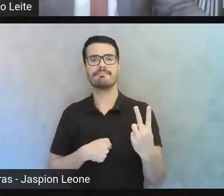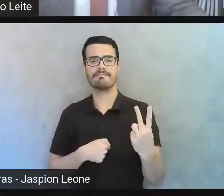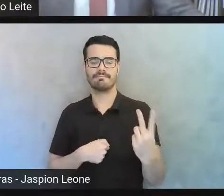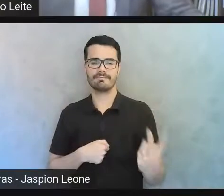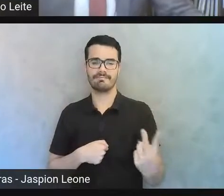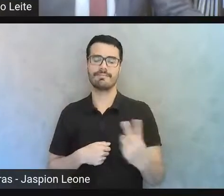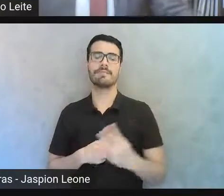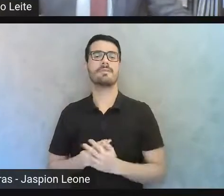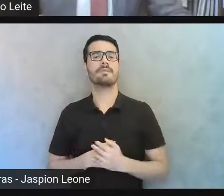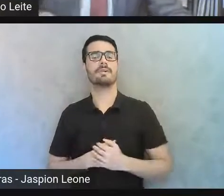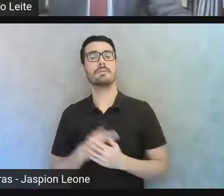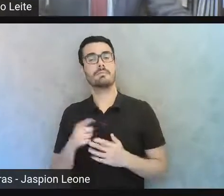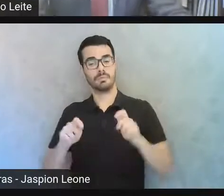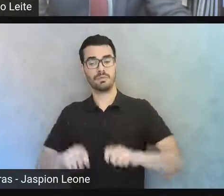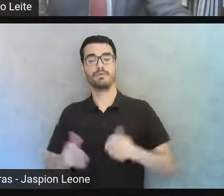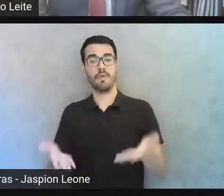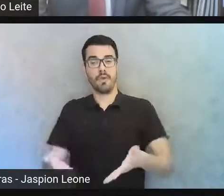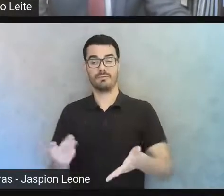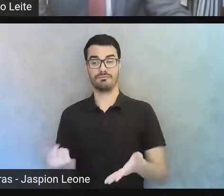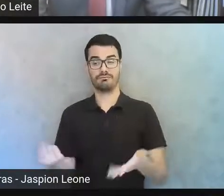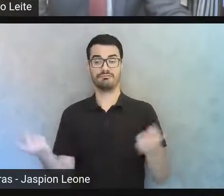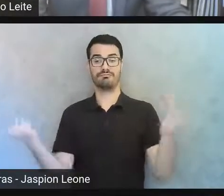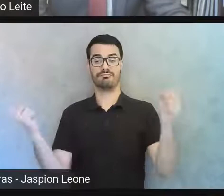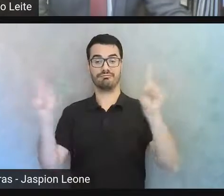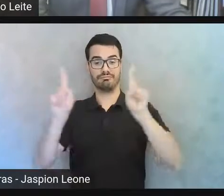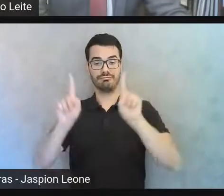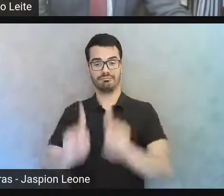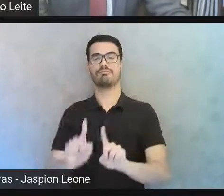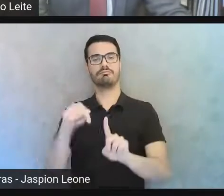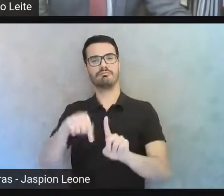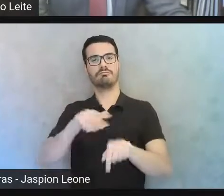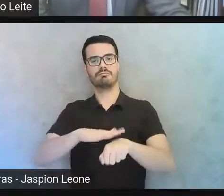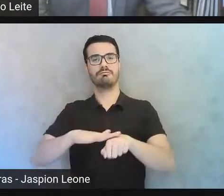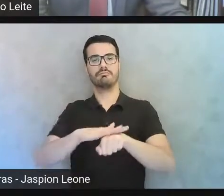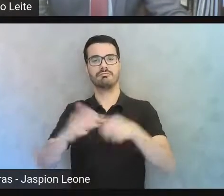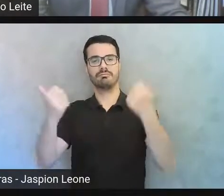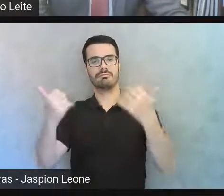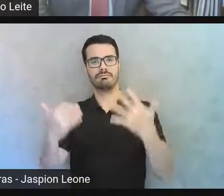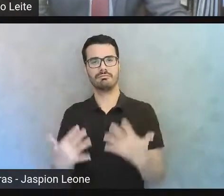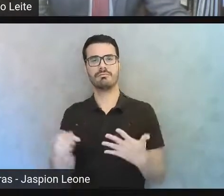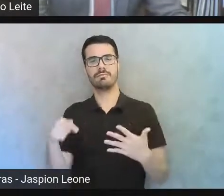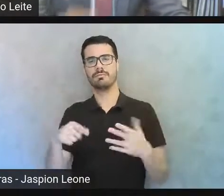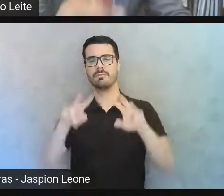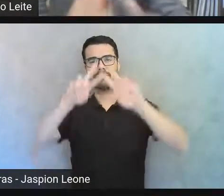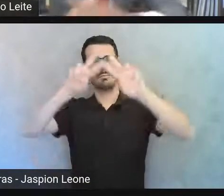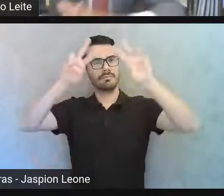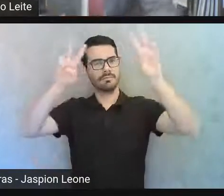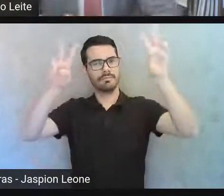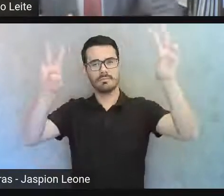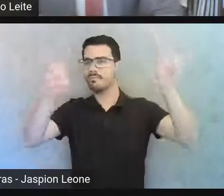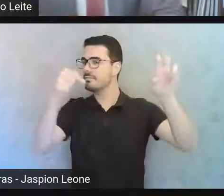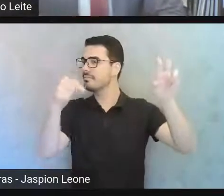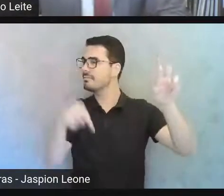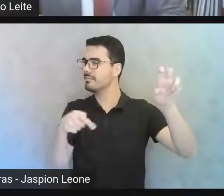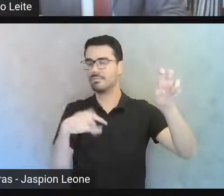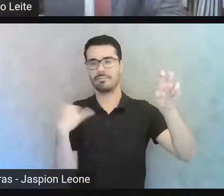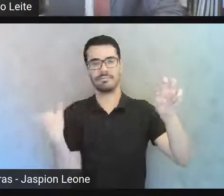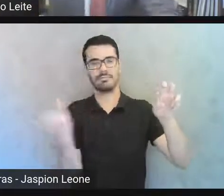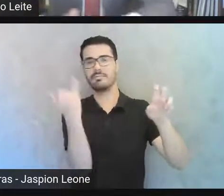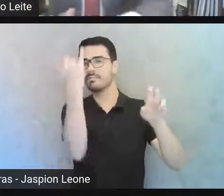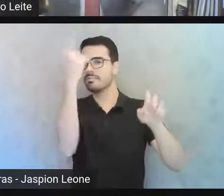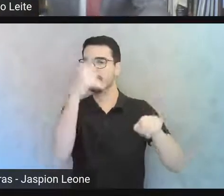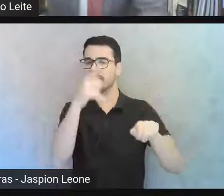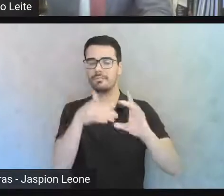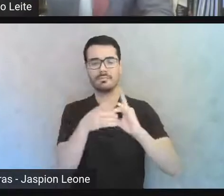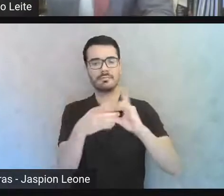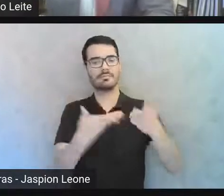nos atender e estarem aqui conversando conosco sobre esse tema tão importante para a democracia